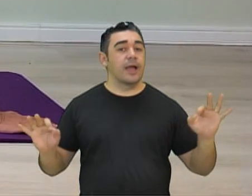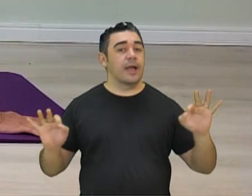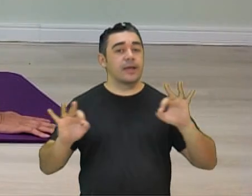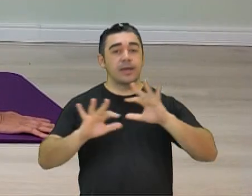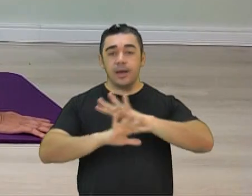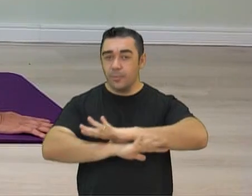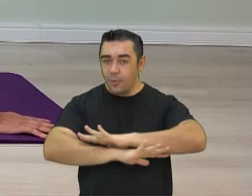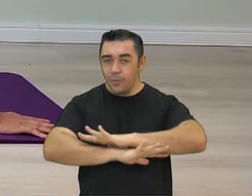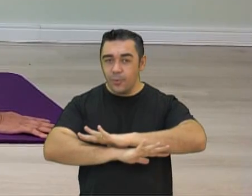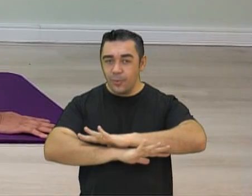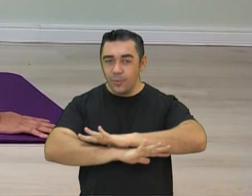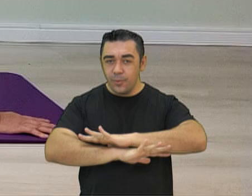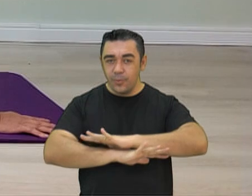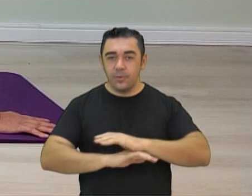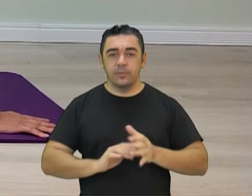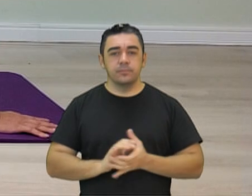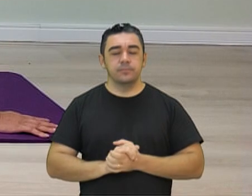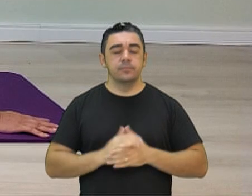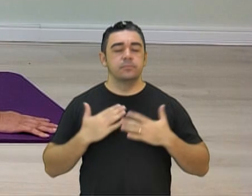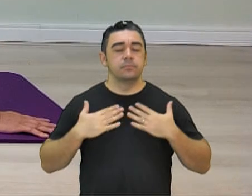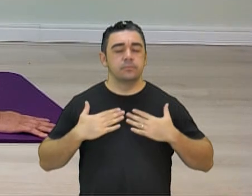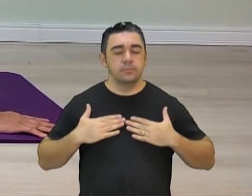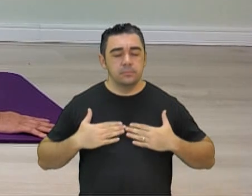acabou. Relaxa.